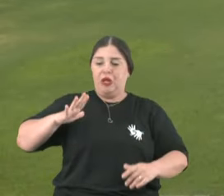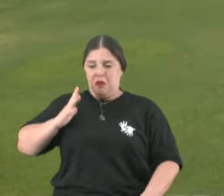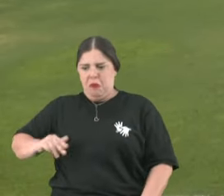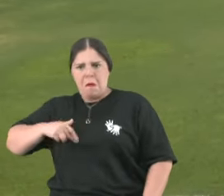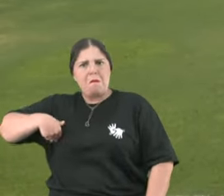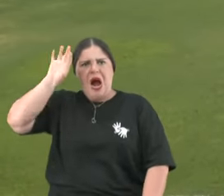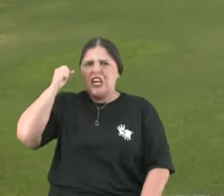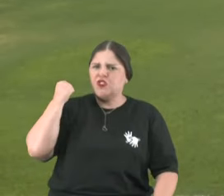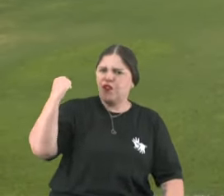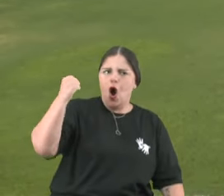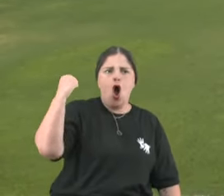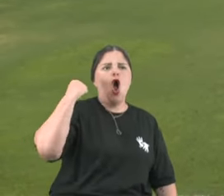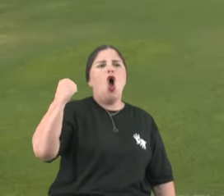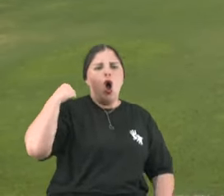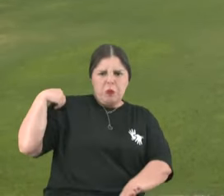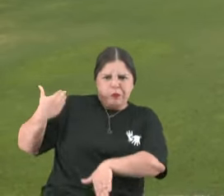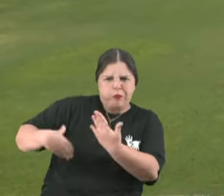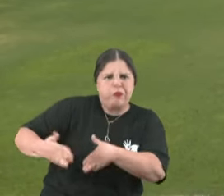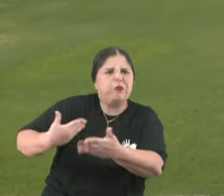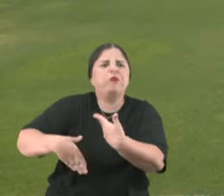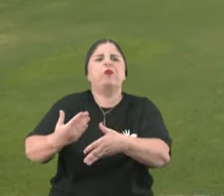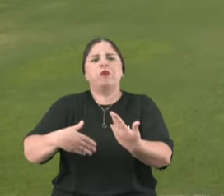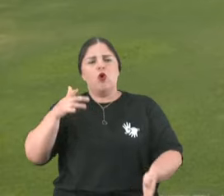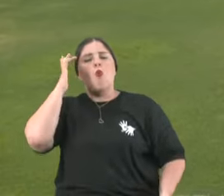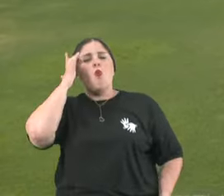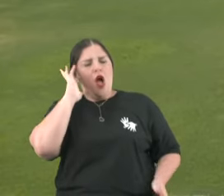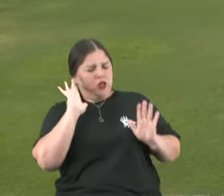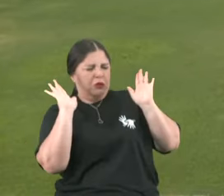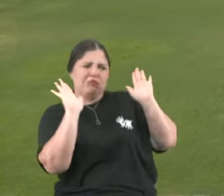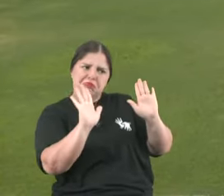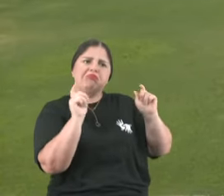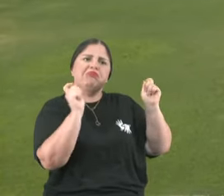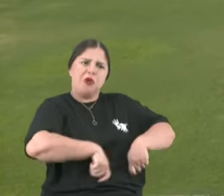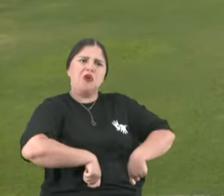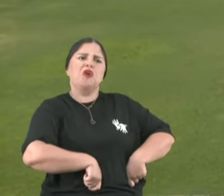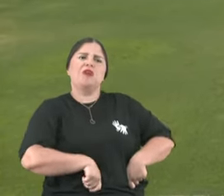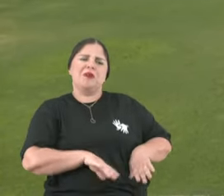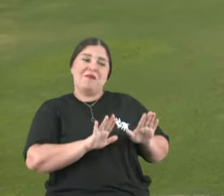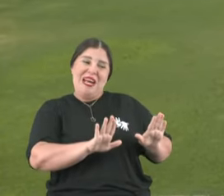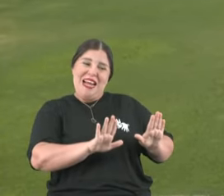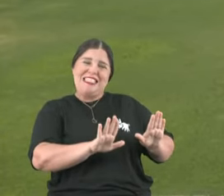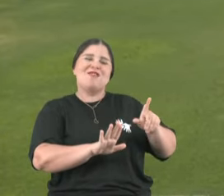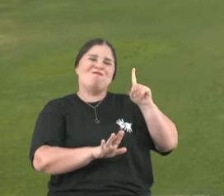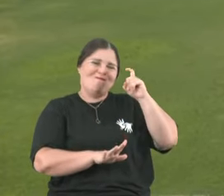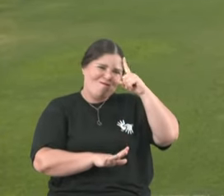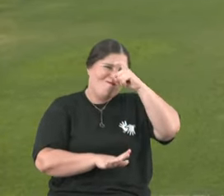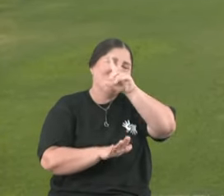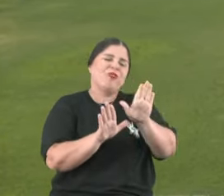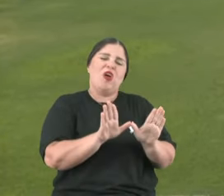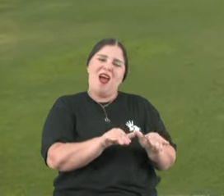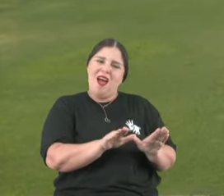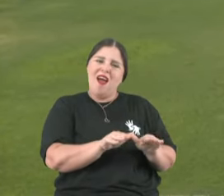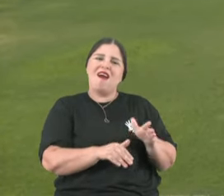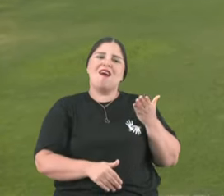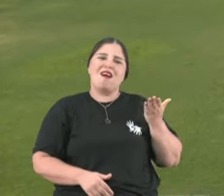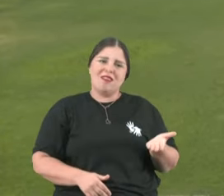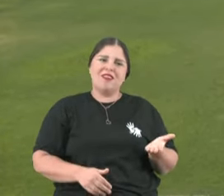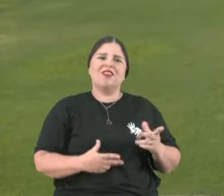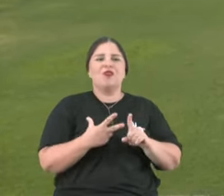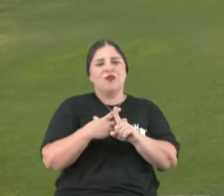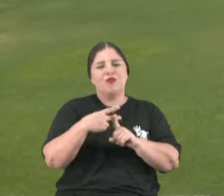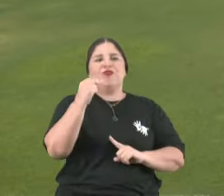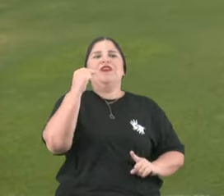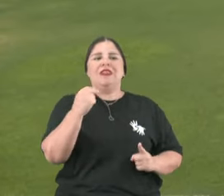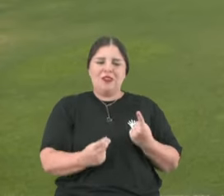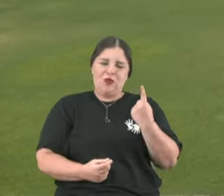forte. Então, acho que é possível, mas é algo mais difícil para o Asa. Ou vencer por um gol, ou para